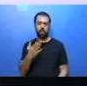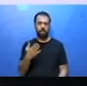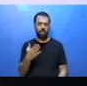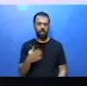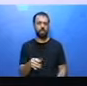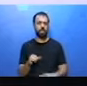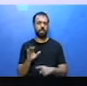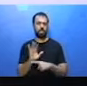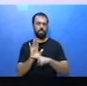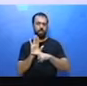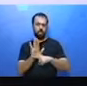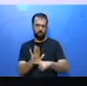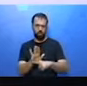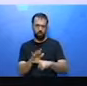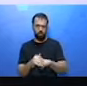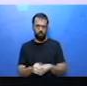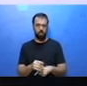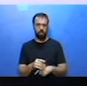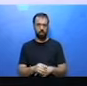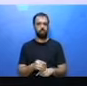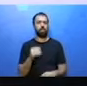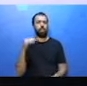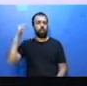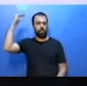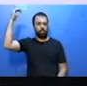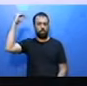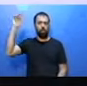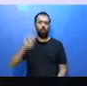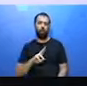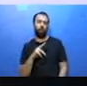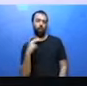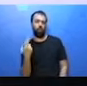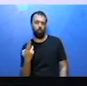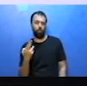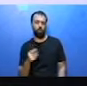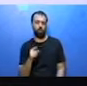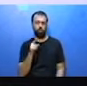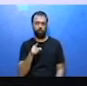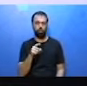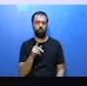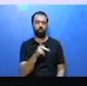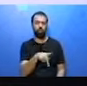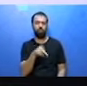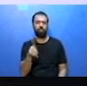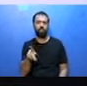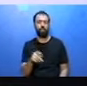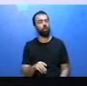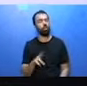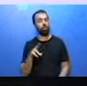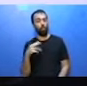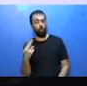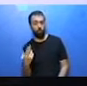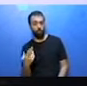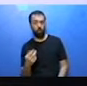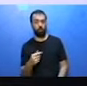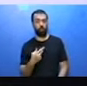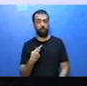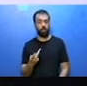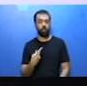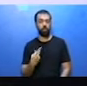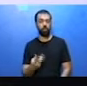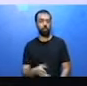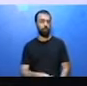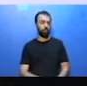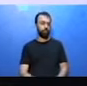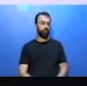nas atividades ou professor da sala regular seu ou para nós que somos da sala de recurso tá então aqui